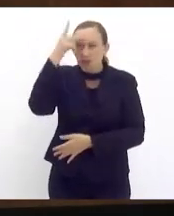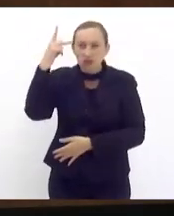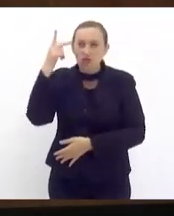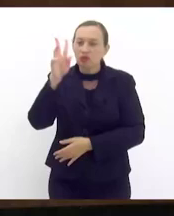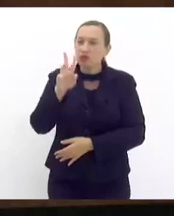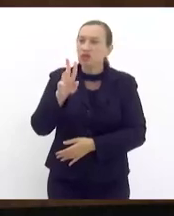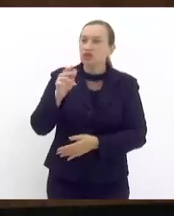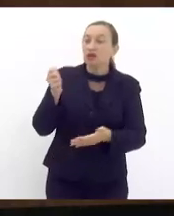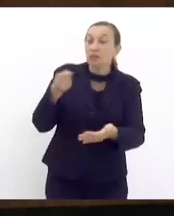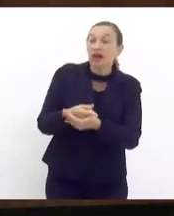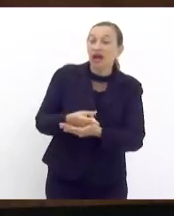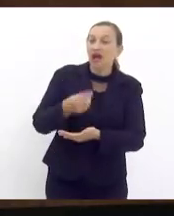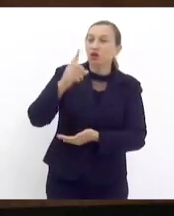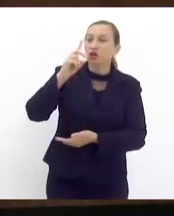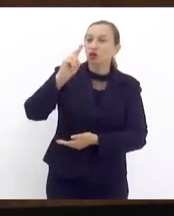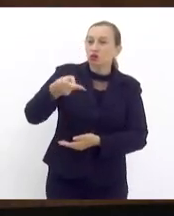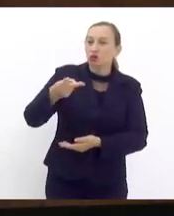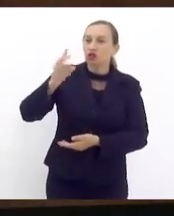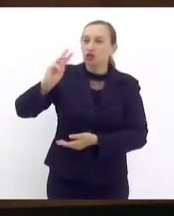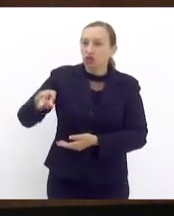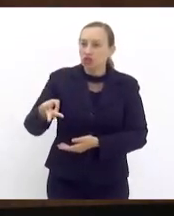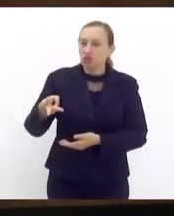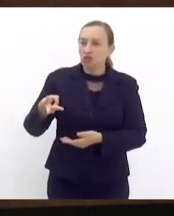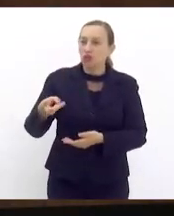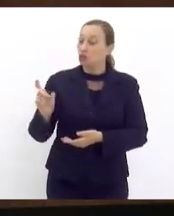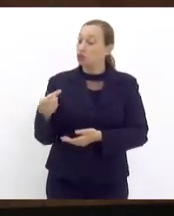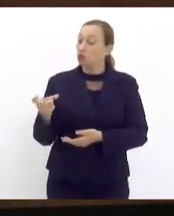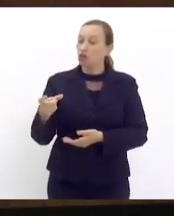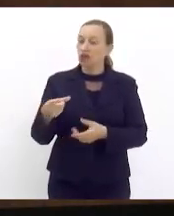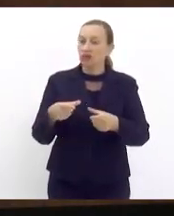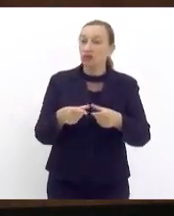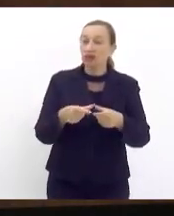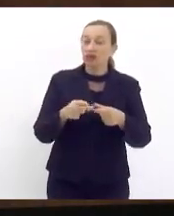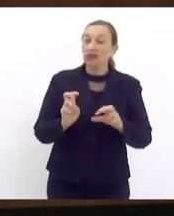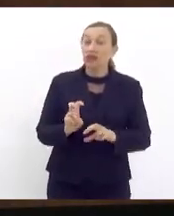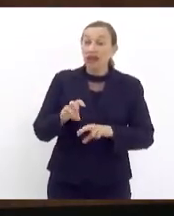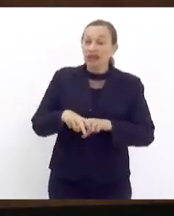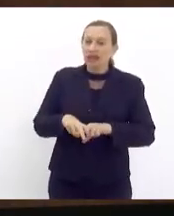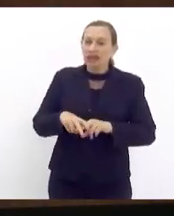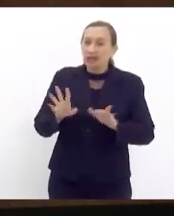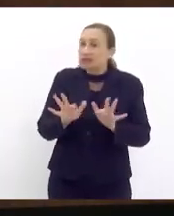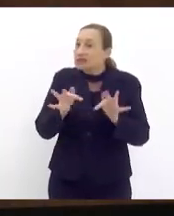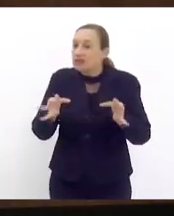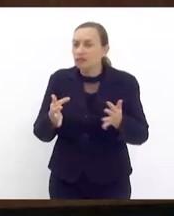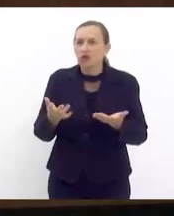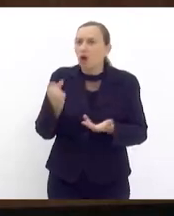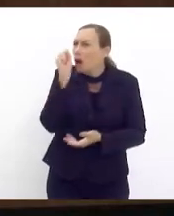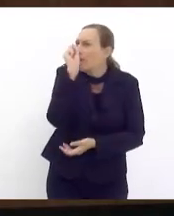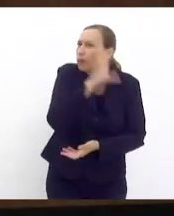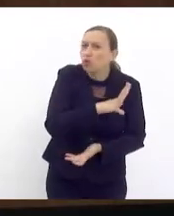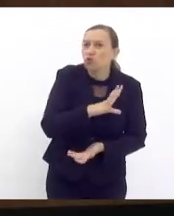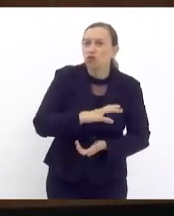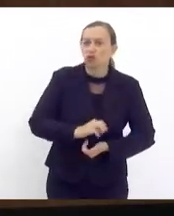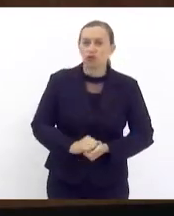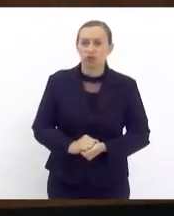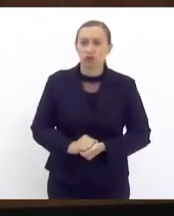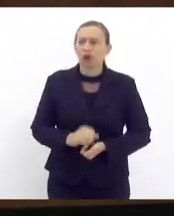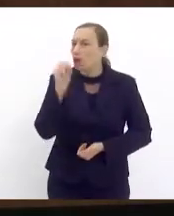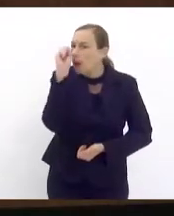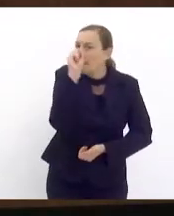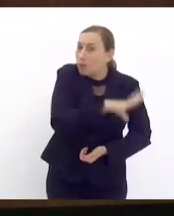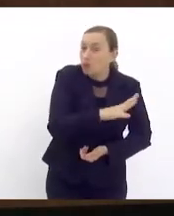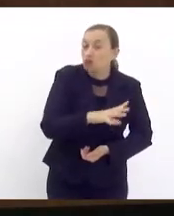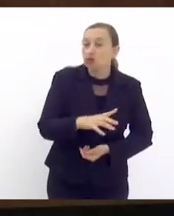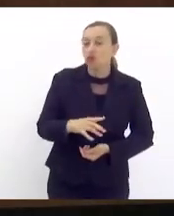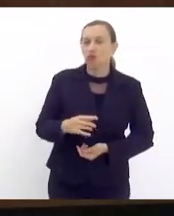dois três mil no ingresso quando o jogo é importante de cadeira cativa Isso é um absurdo um